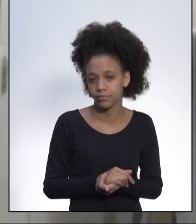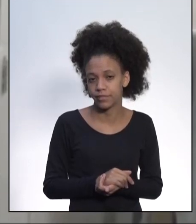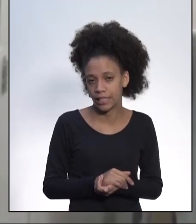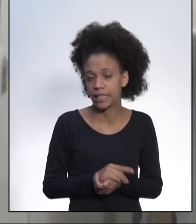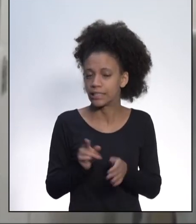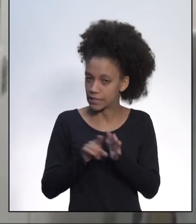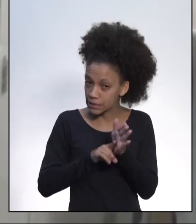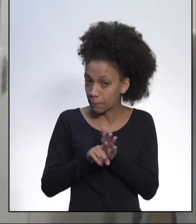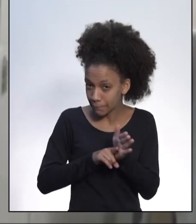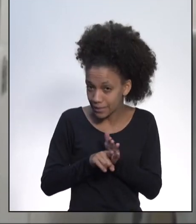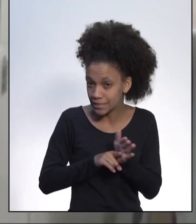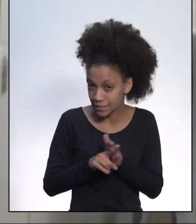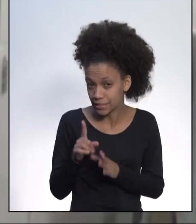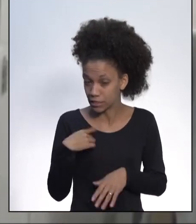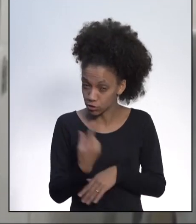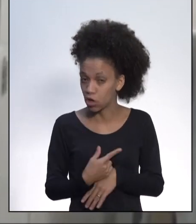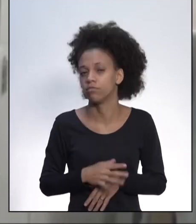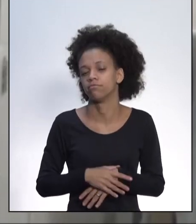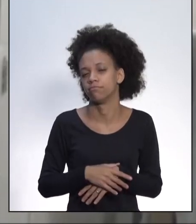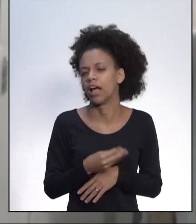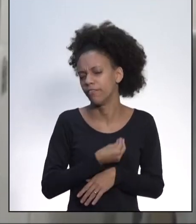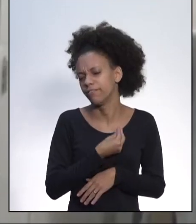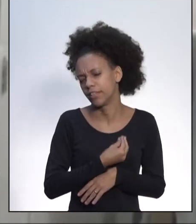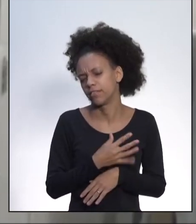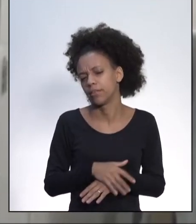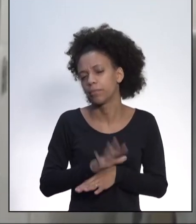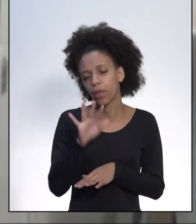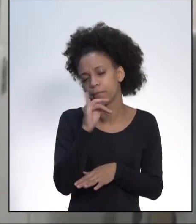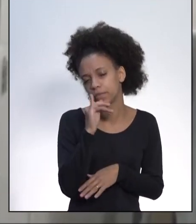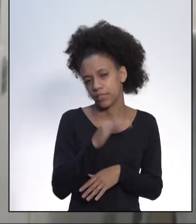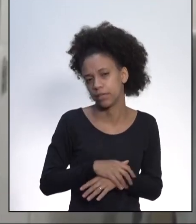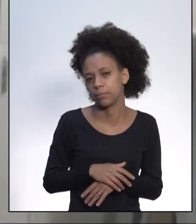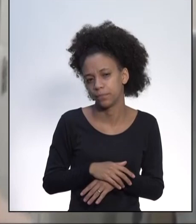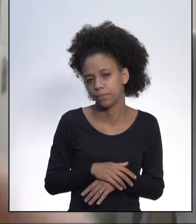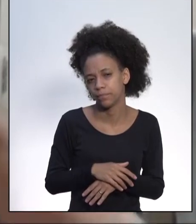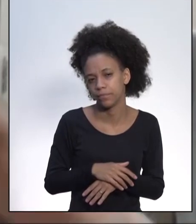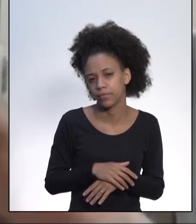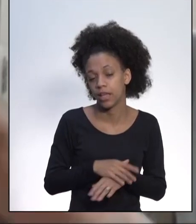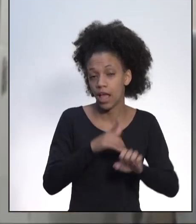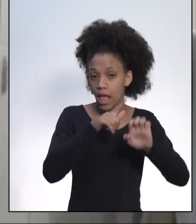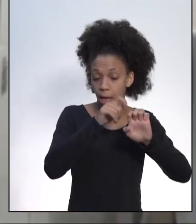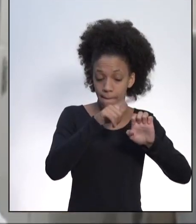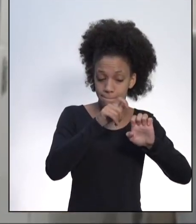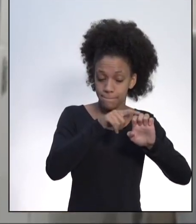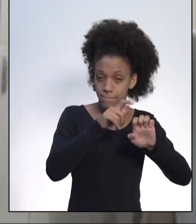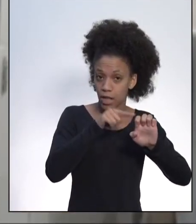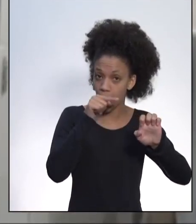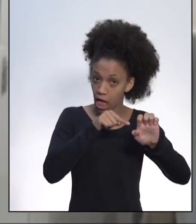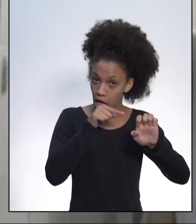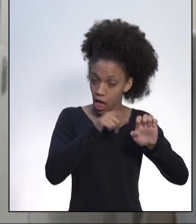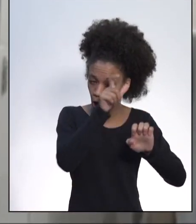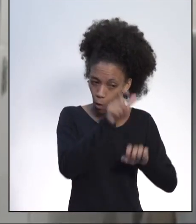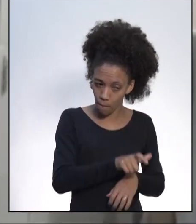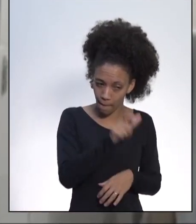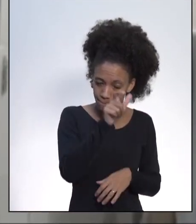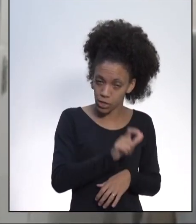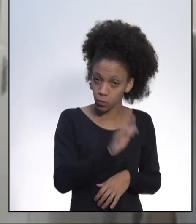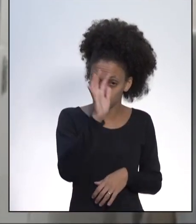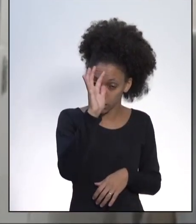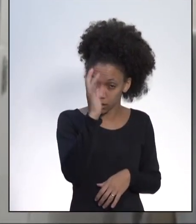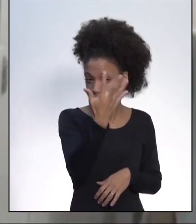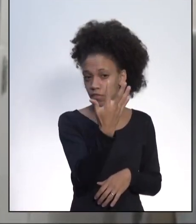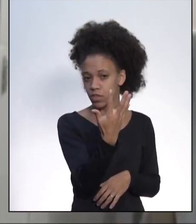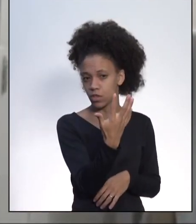nas pesquisas da gente, nas andanças da gente. Por exemplo, empreendedor é o cara que inventou